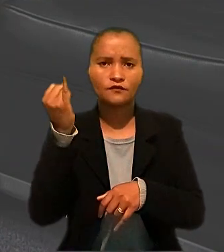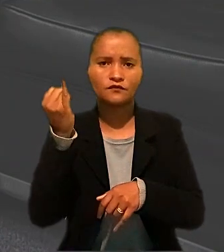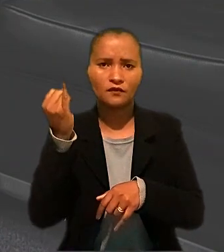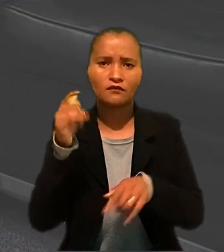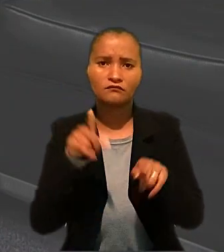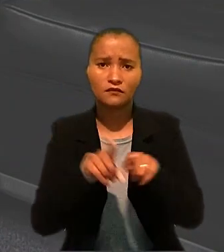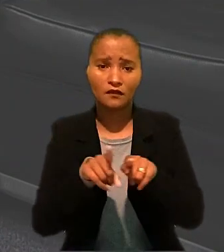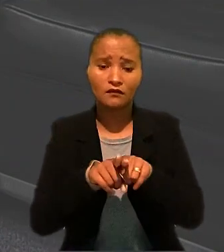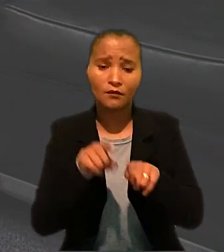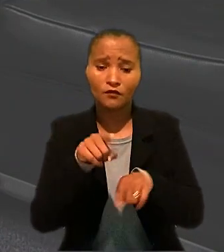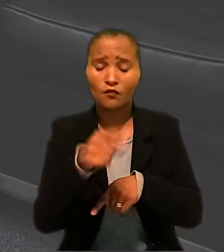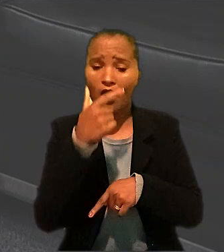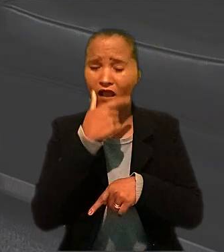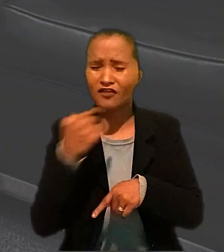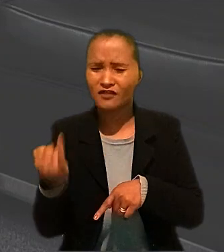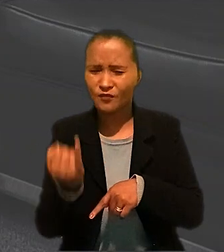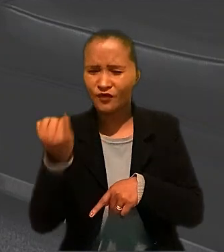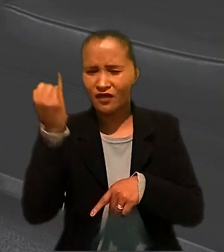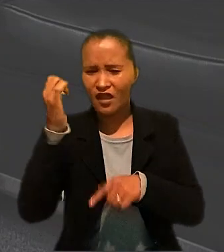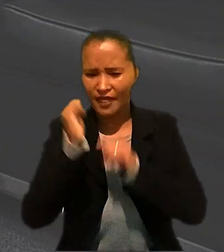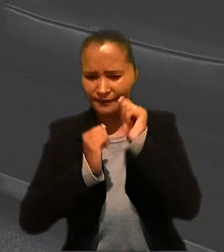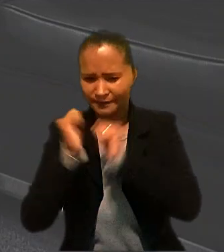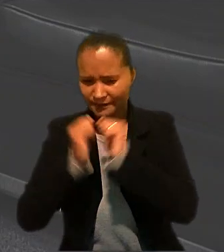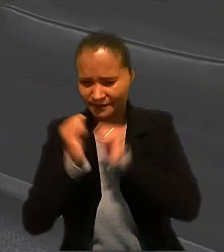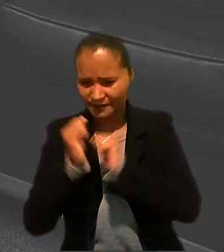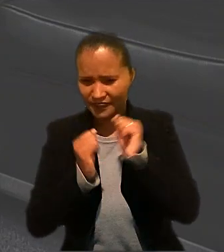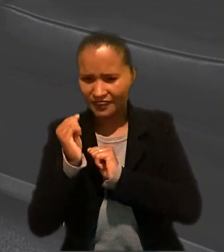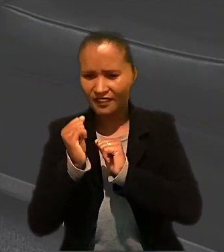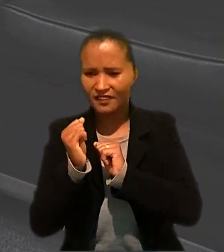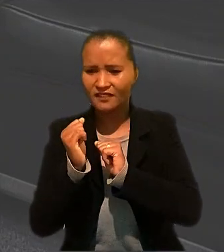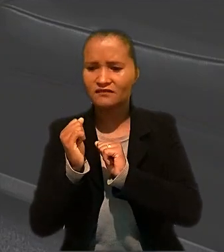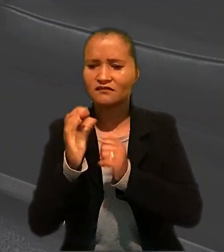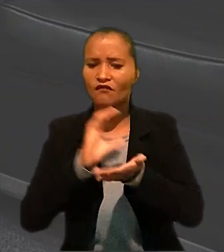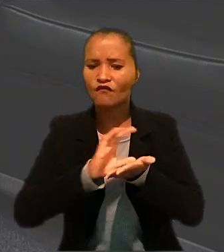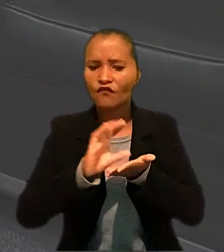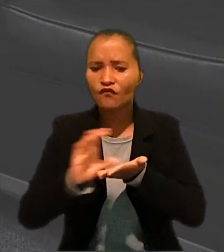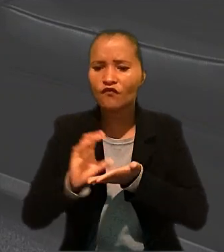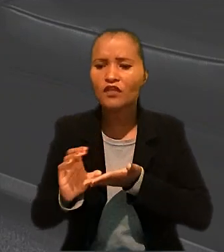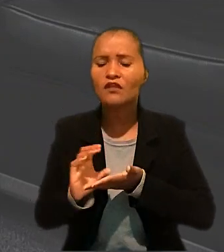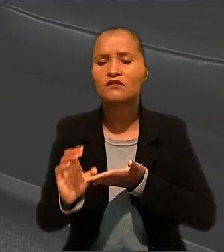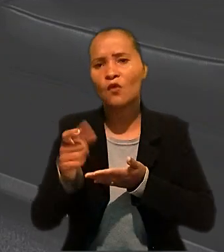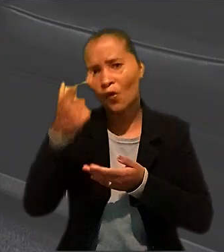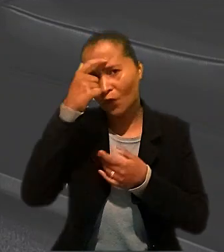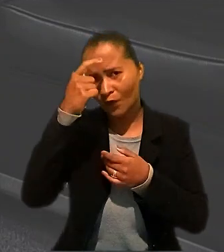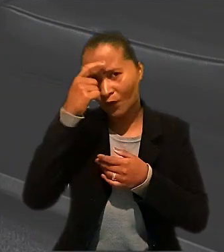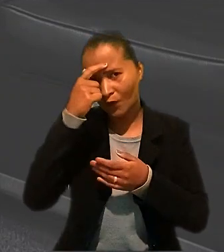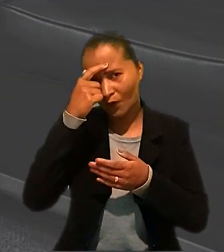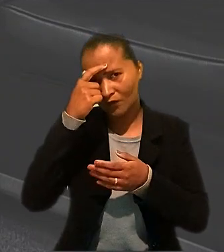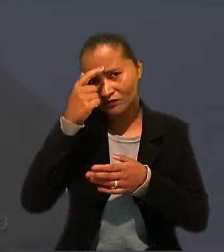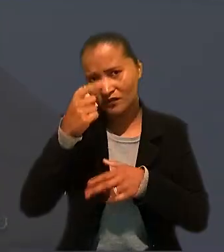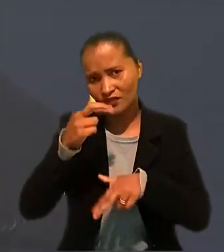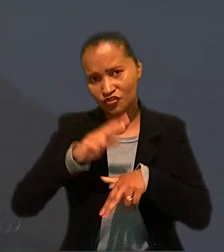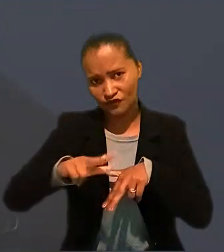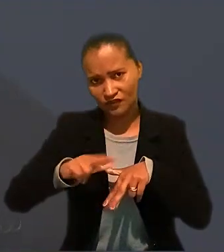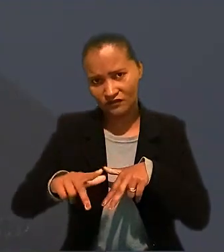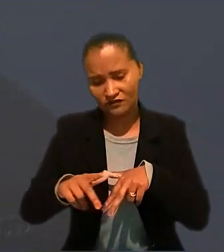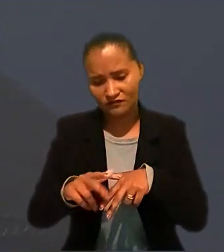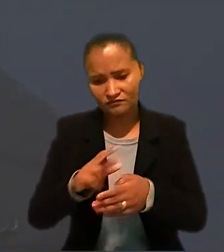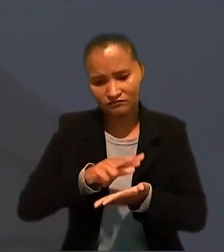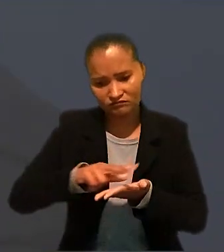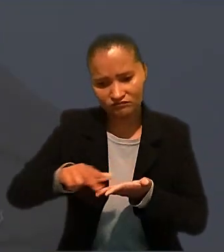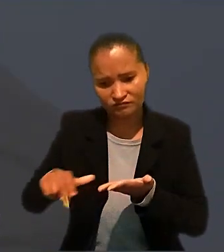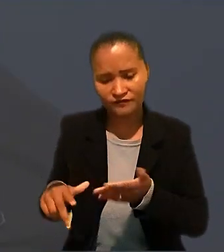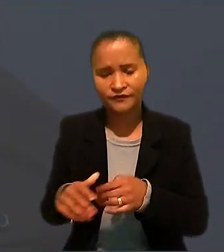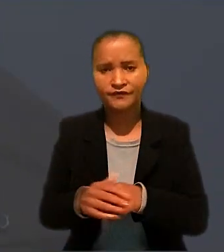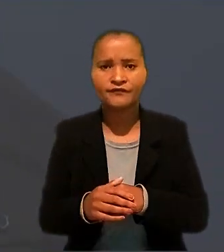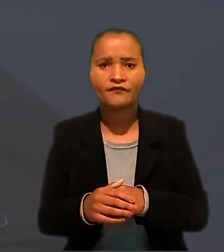importantes e também o senhor considera importante que as empresas invistam em conscientização e diversidade? Vamos falar em dois